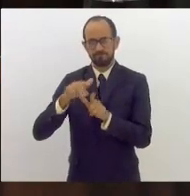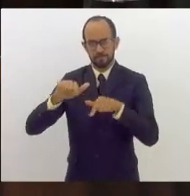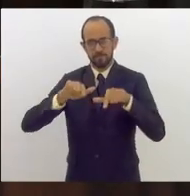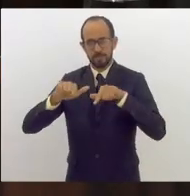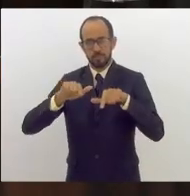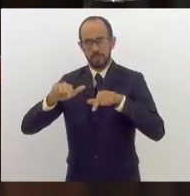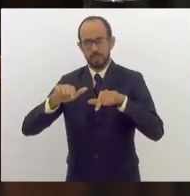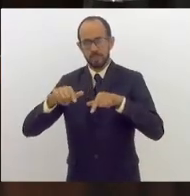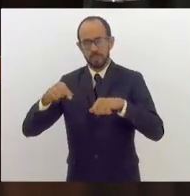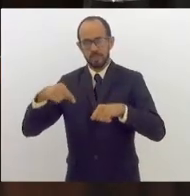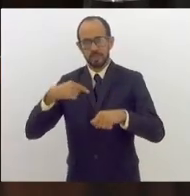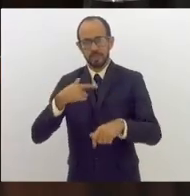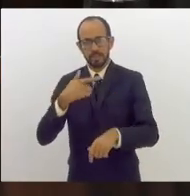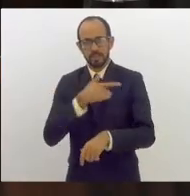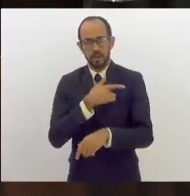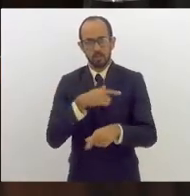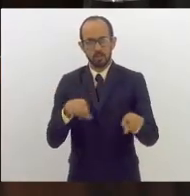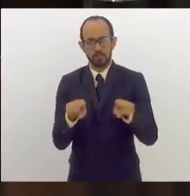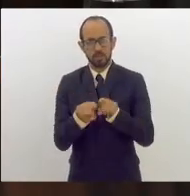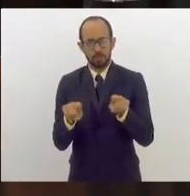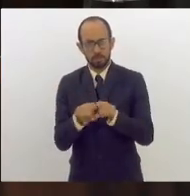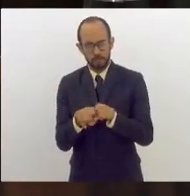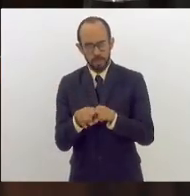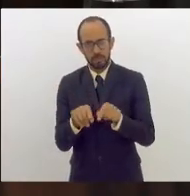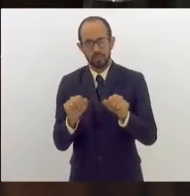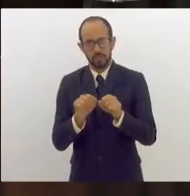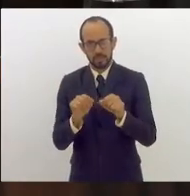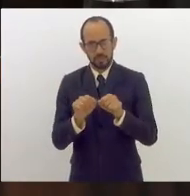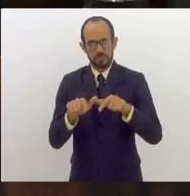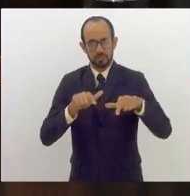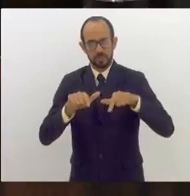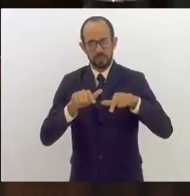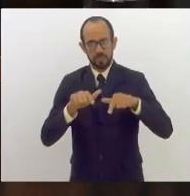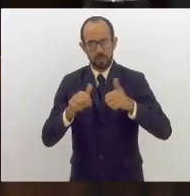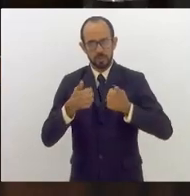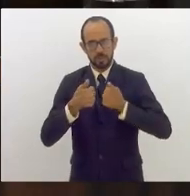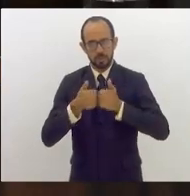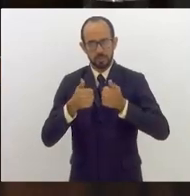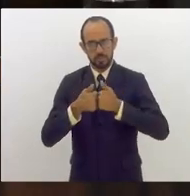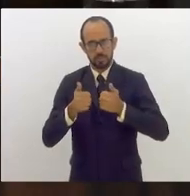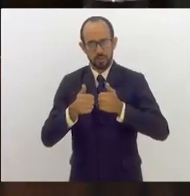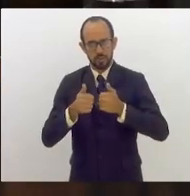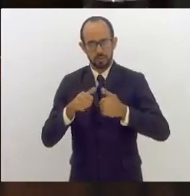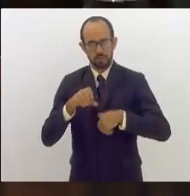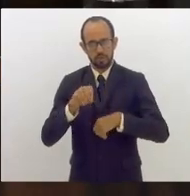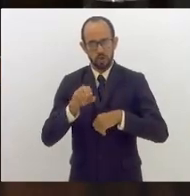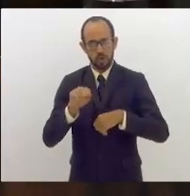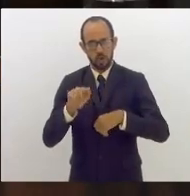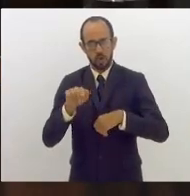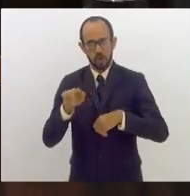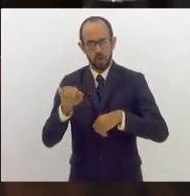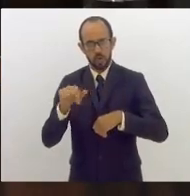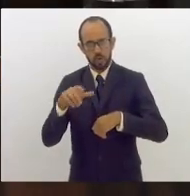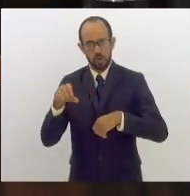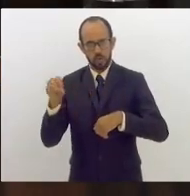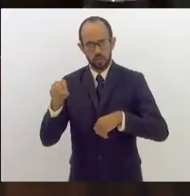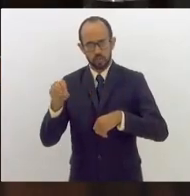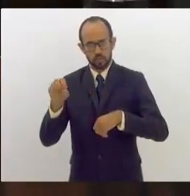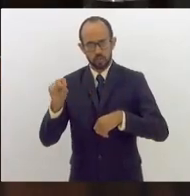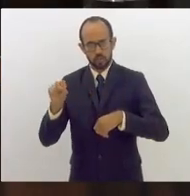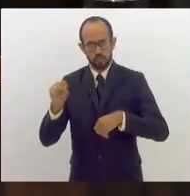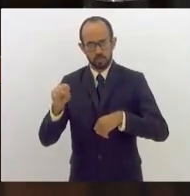servidor da área da saúde e fazia prestava serviço no transporte de órgãos para transplantes Então acho que